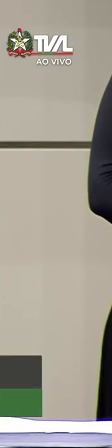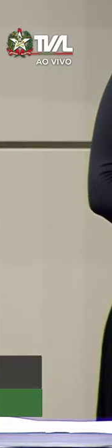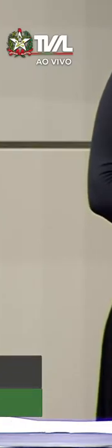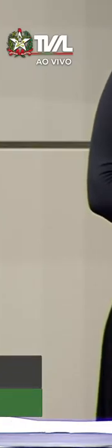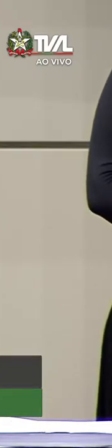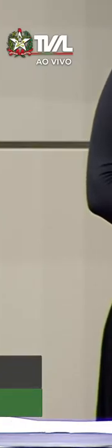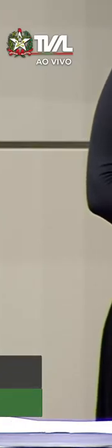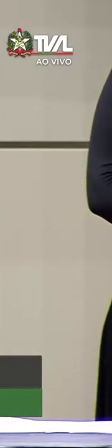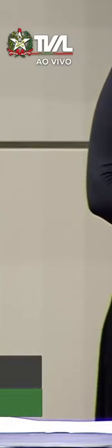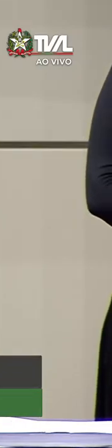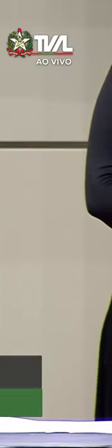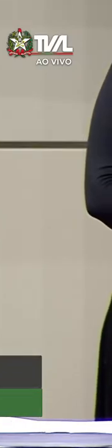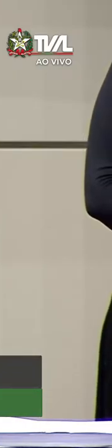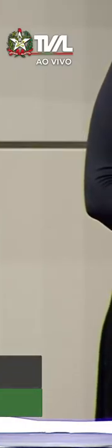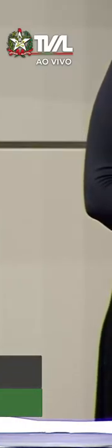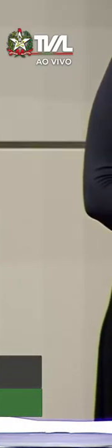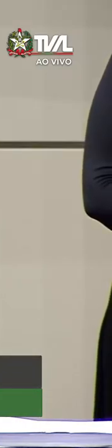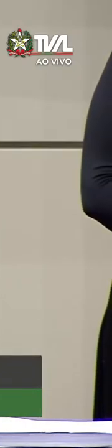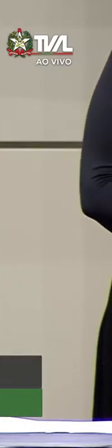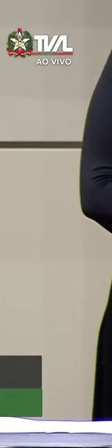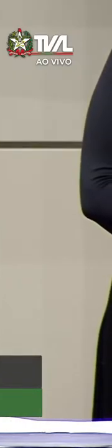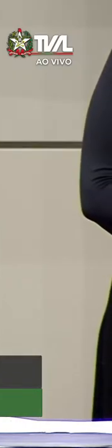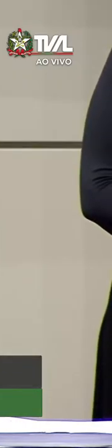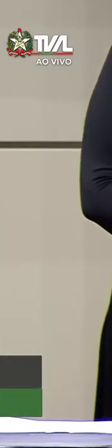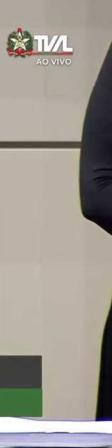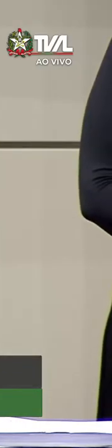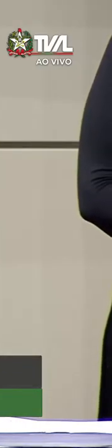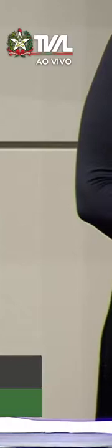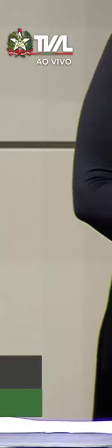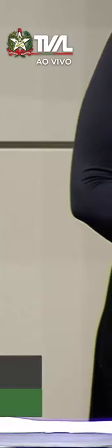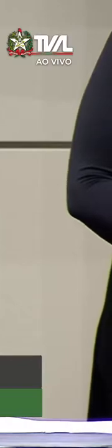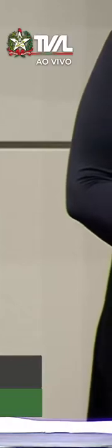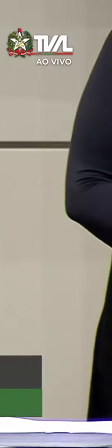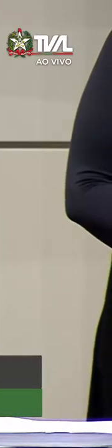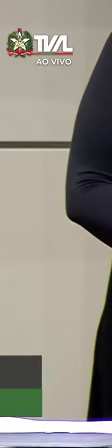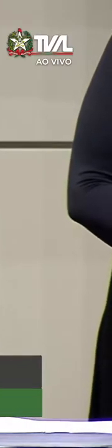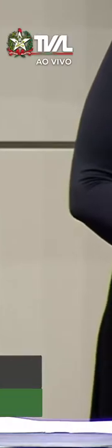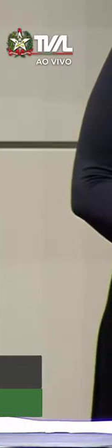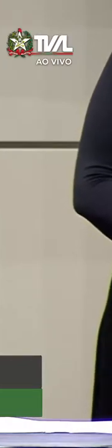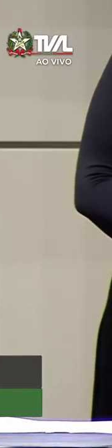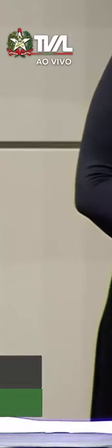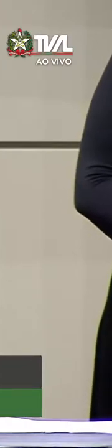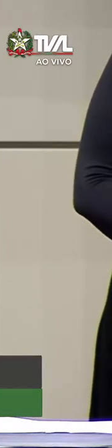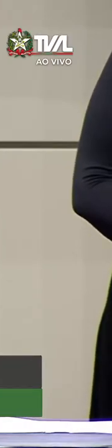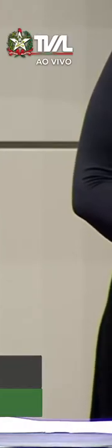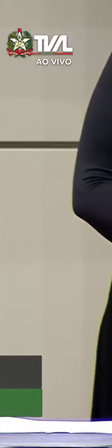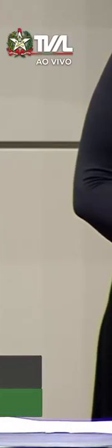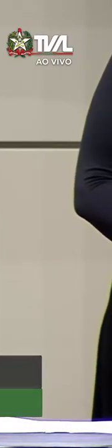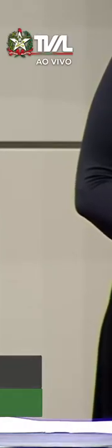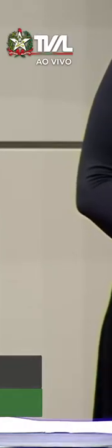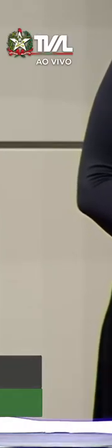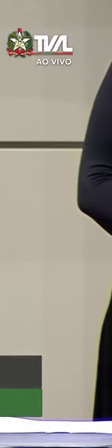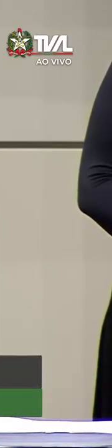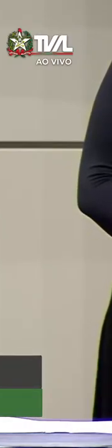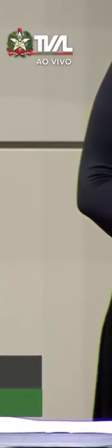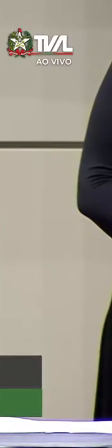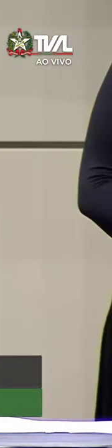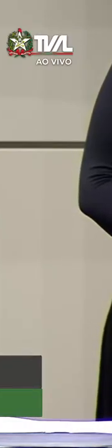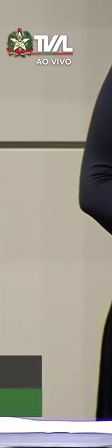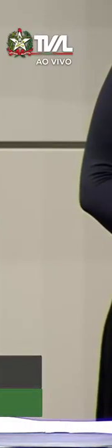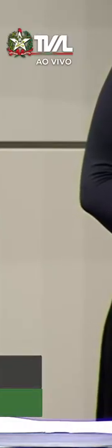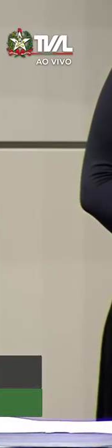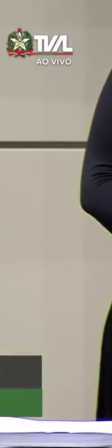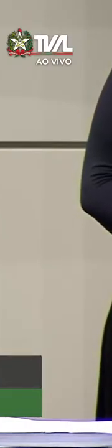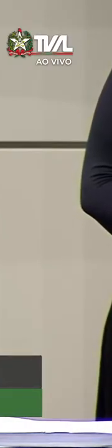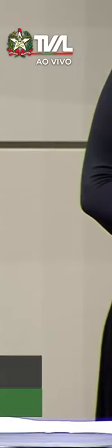em especial as indústrias instaladas no nosso Estado, que durante o seu processo produzam energia estática